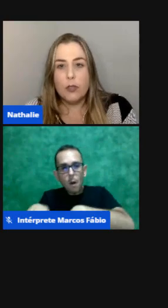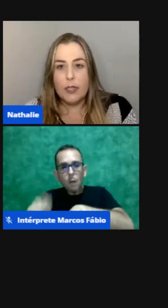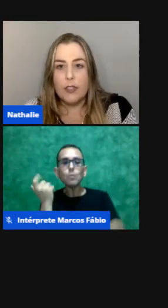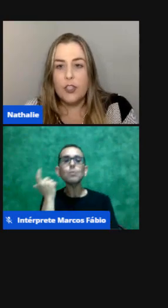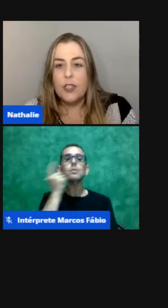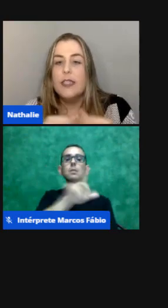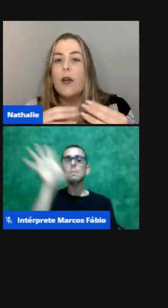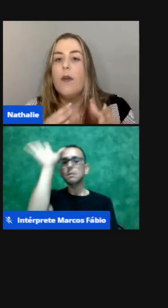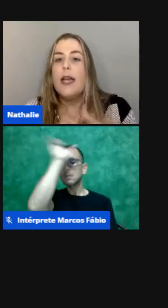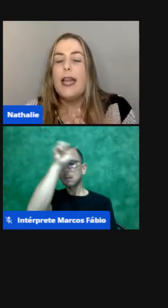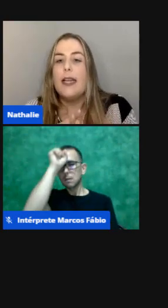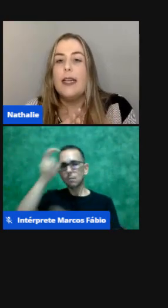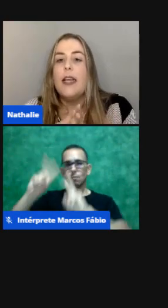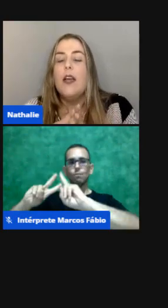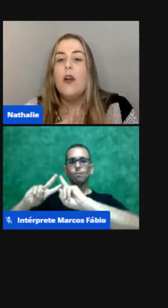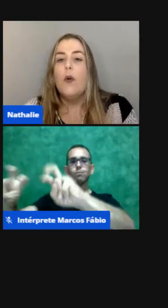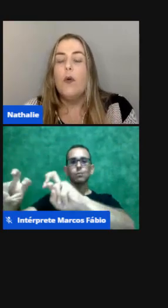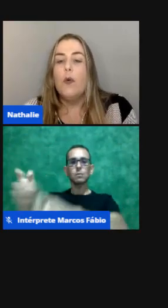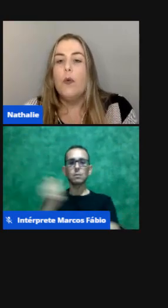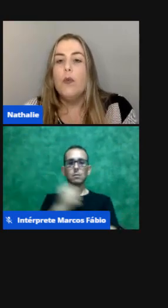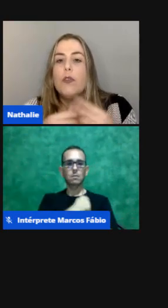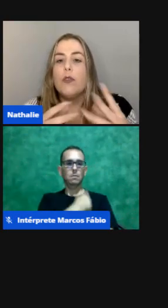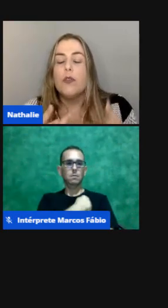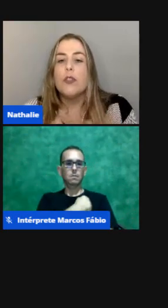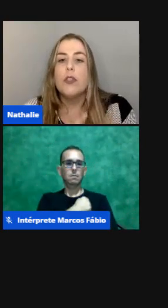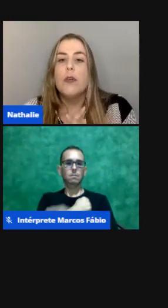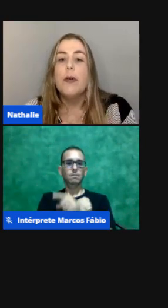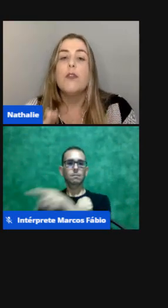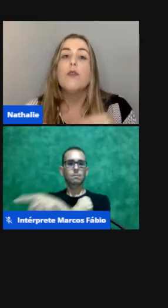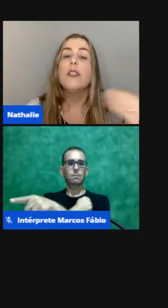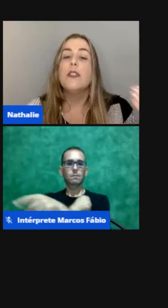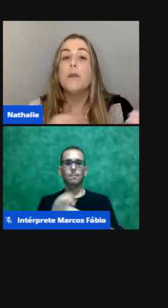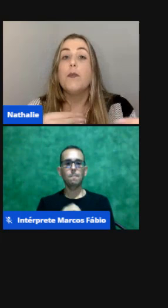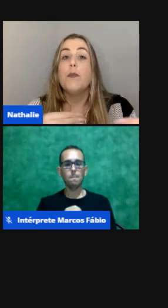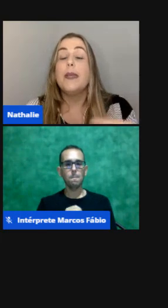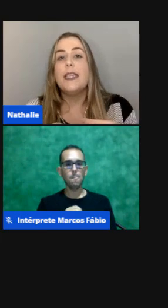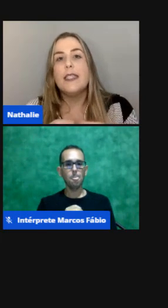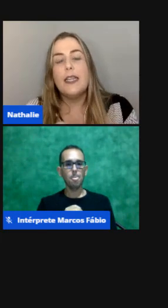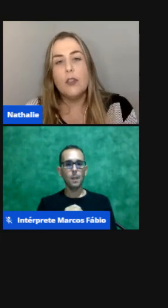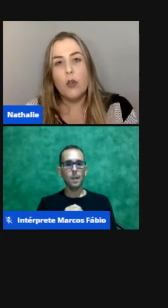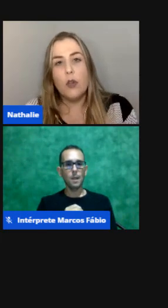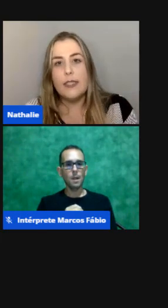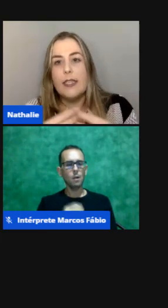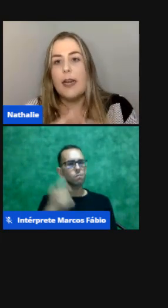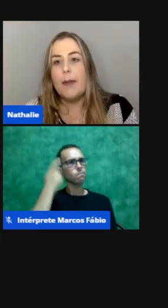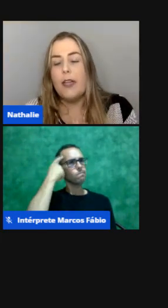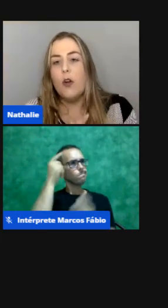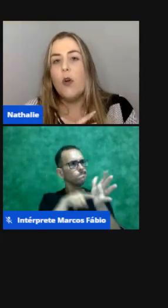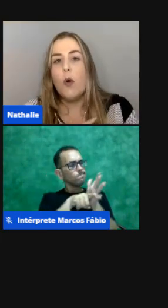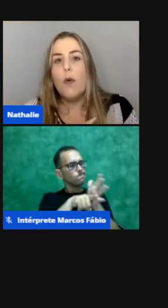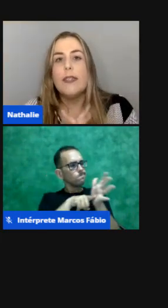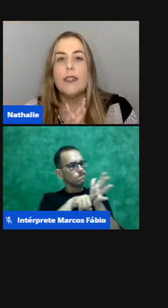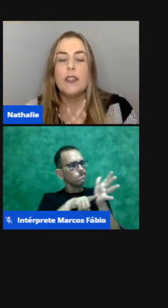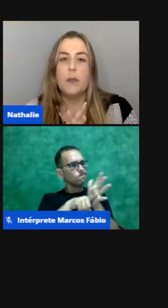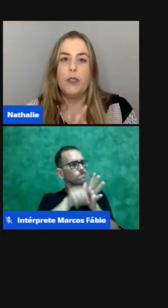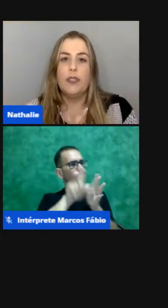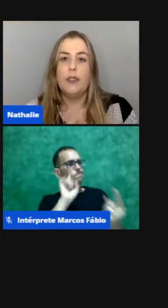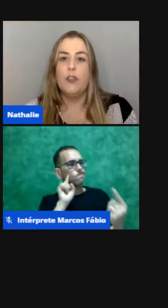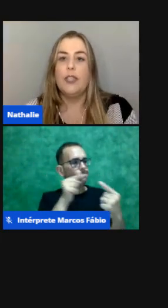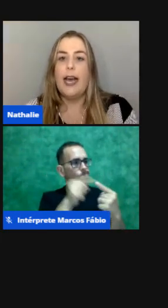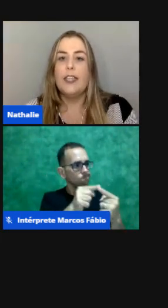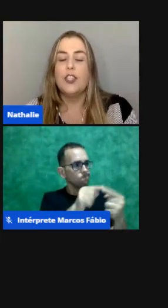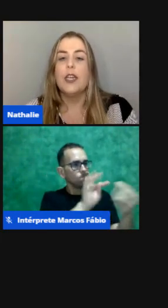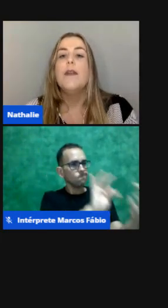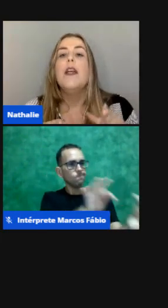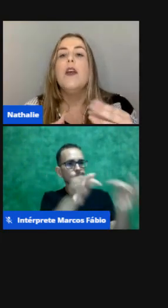pelo estudante. Então, um dos pesquisadores que trabalhou com a